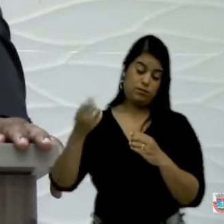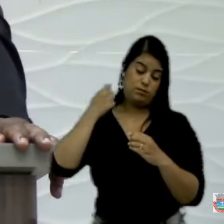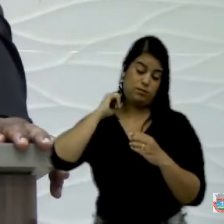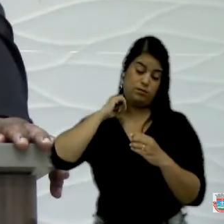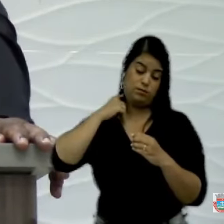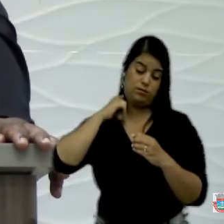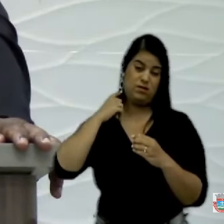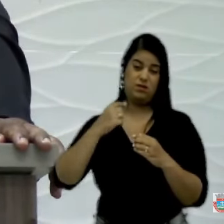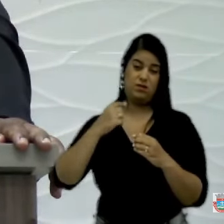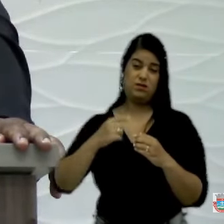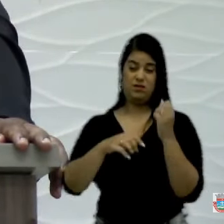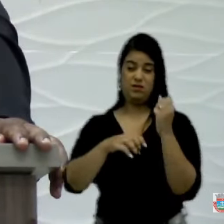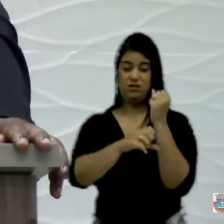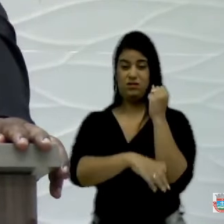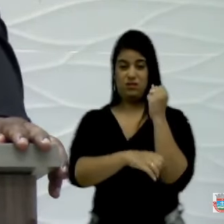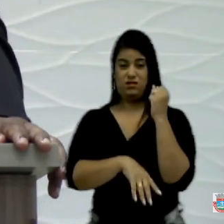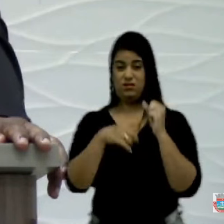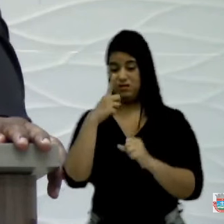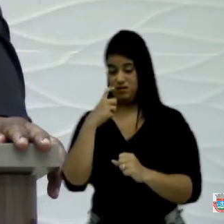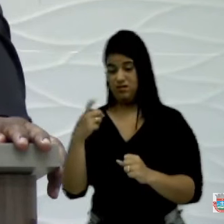16 meses a gente reclamando aqui.